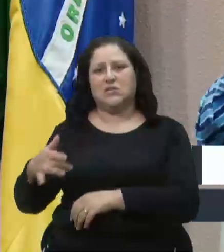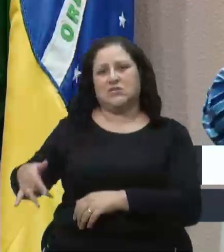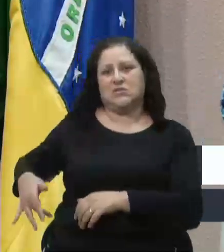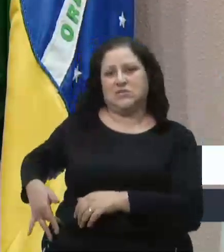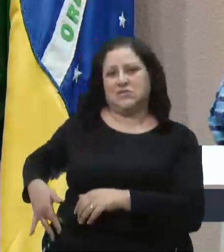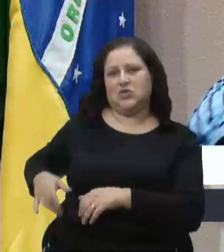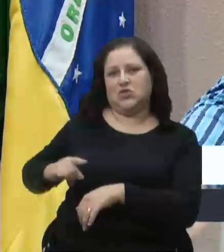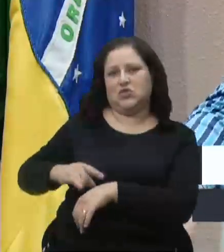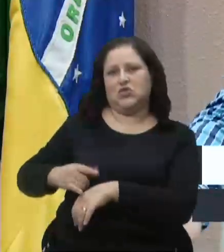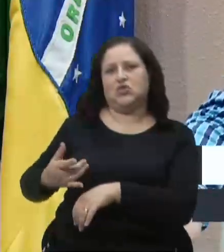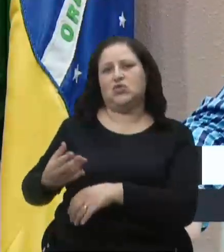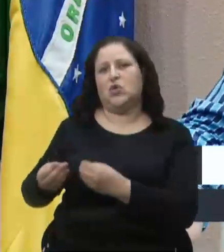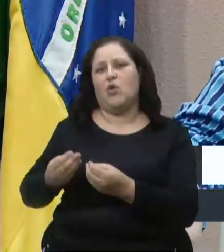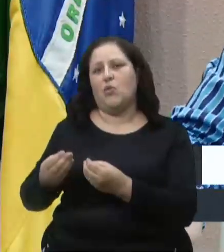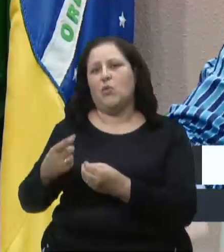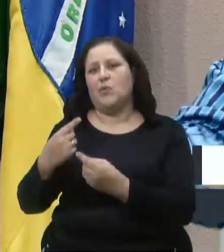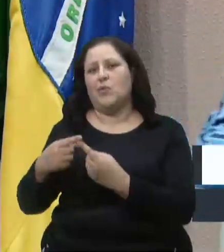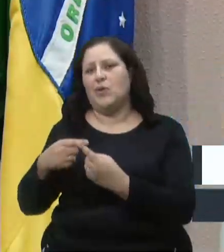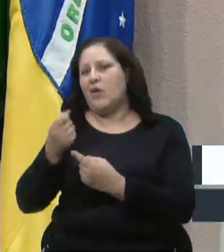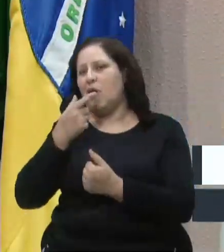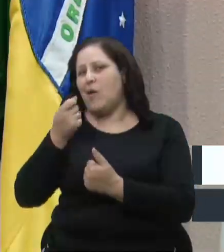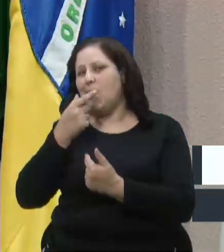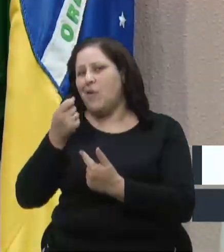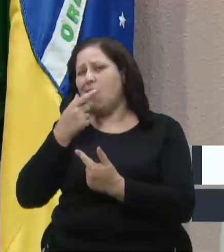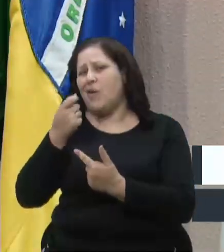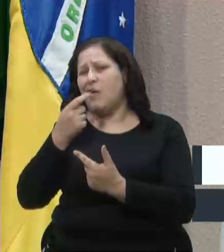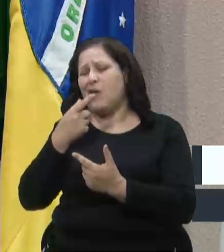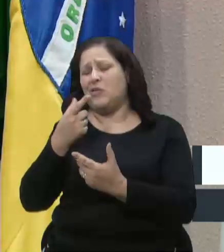essa carga que acaba recebendo durante todo esse período da vida.